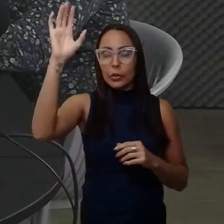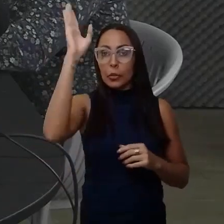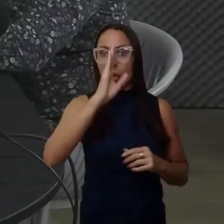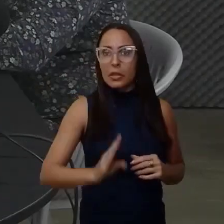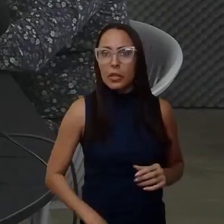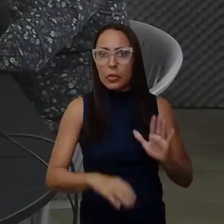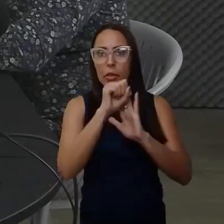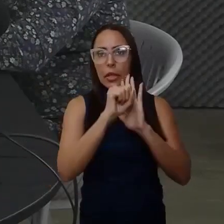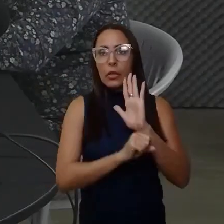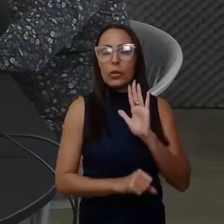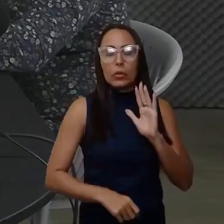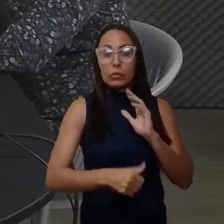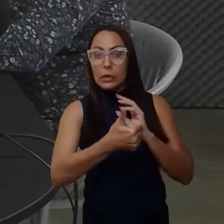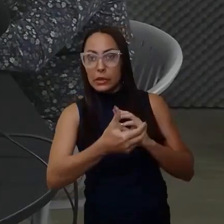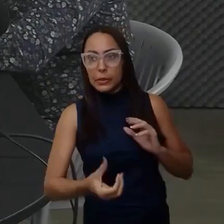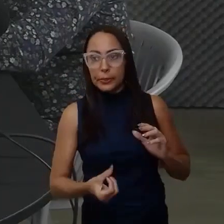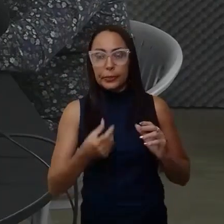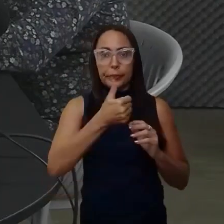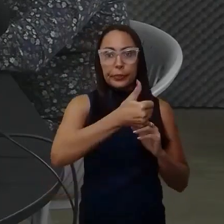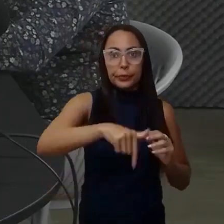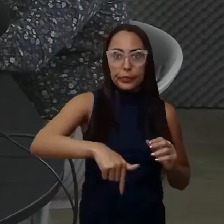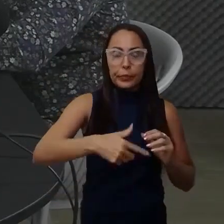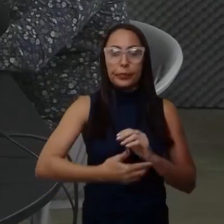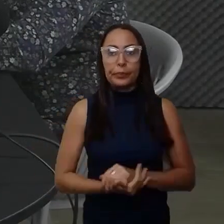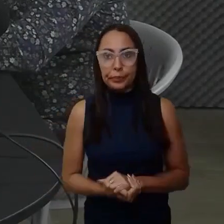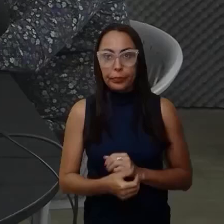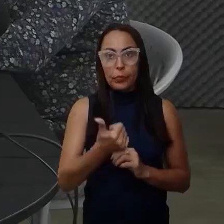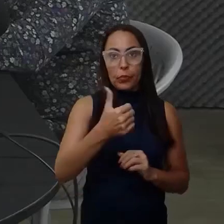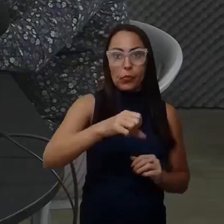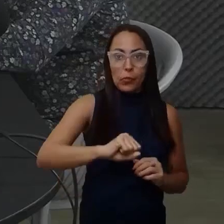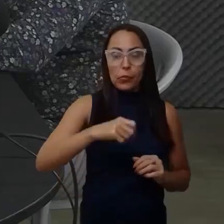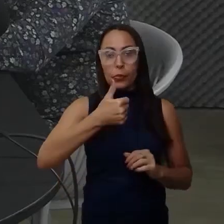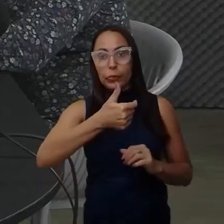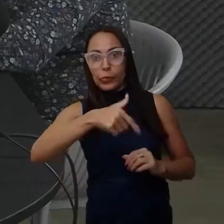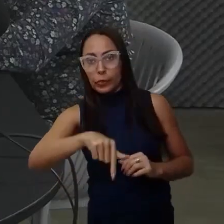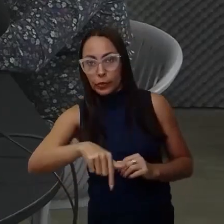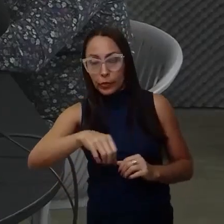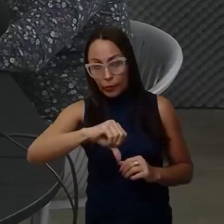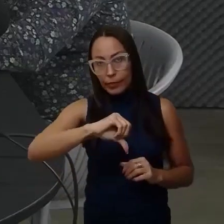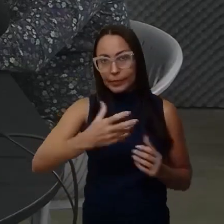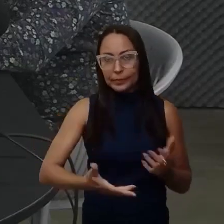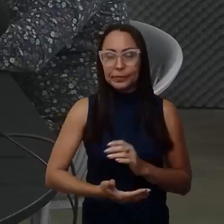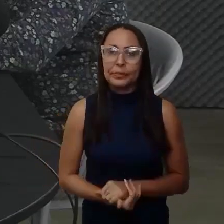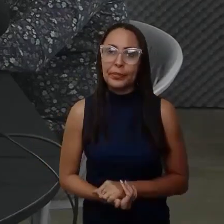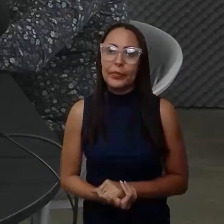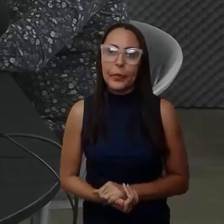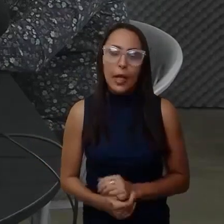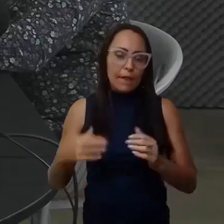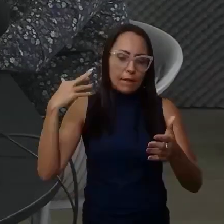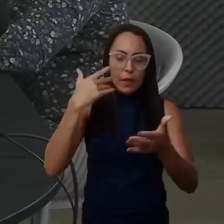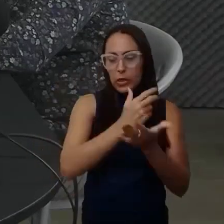séculos, né? A gente começa com o século XVI, XVII, vai para o XVIII, XIX, né? E vem em